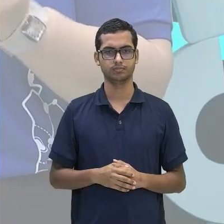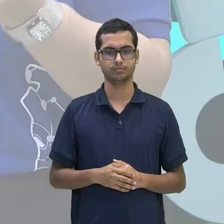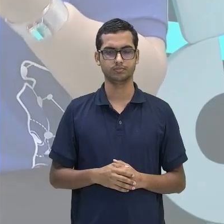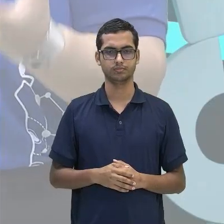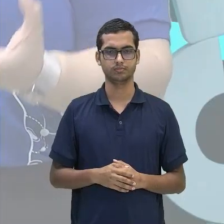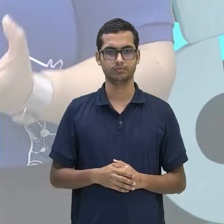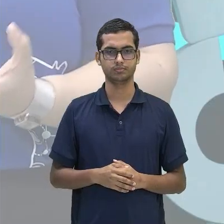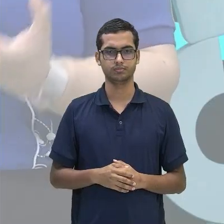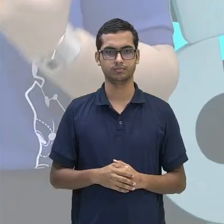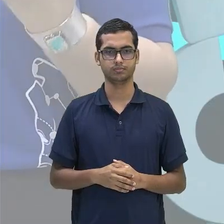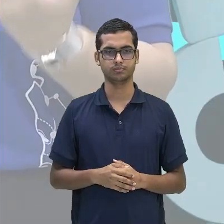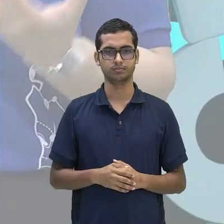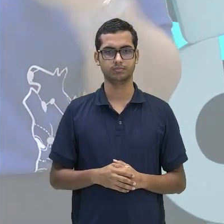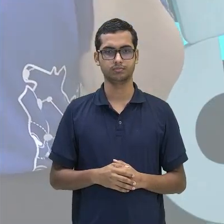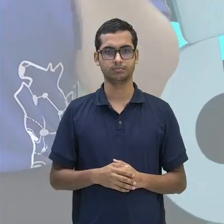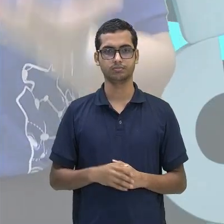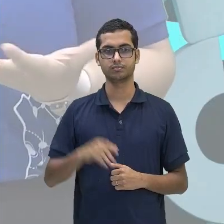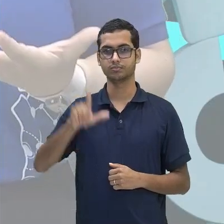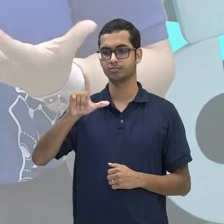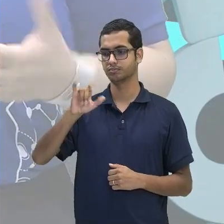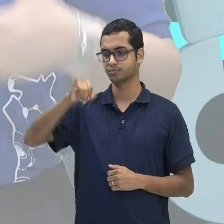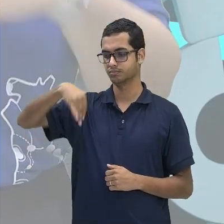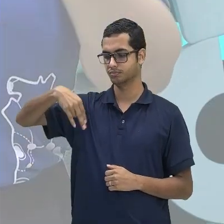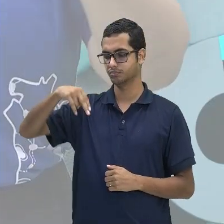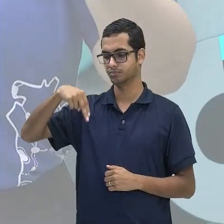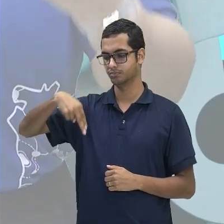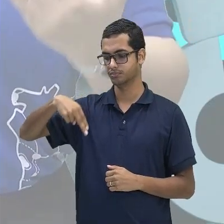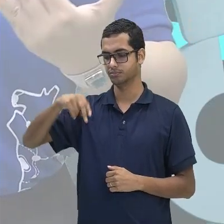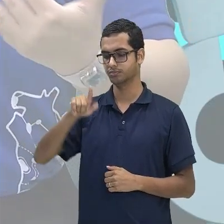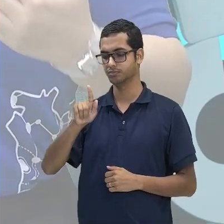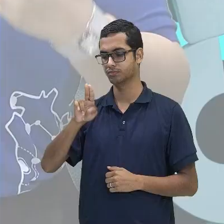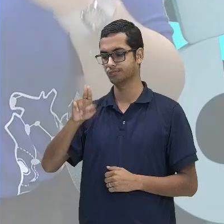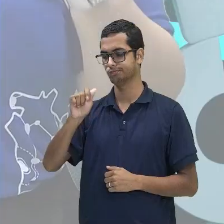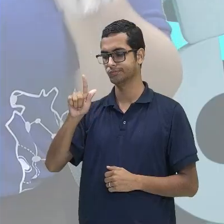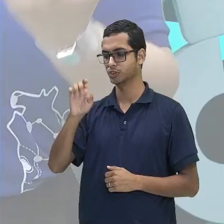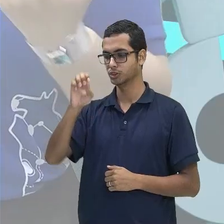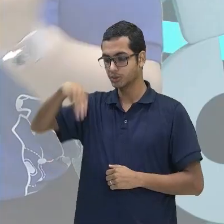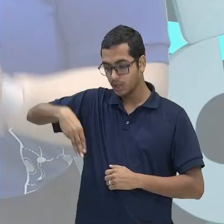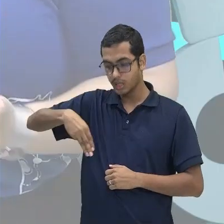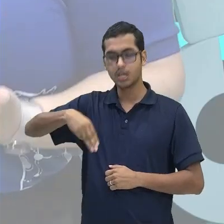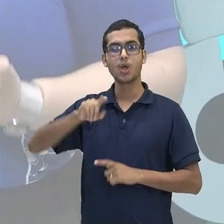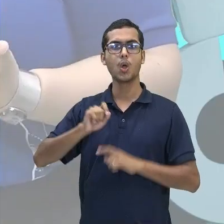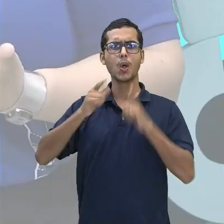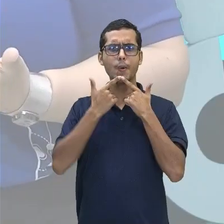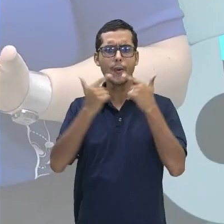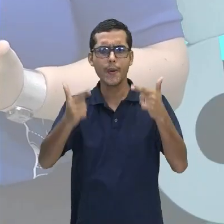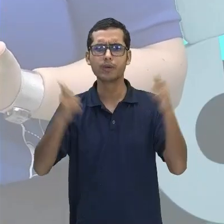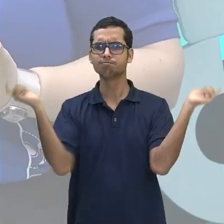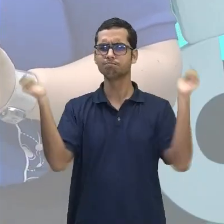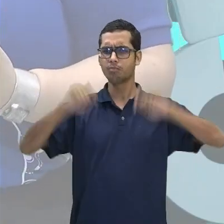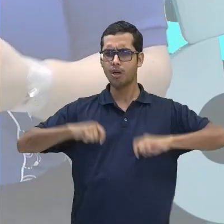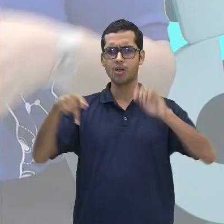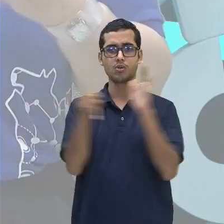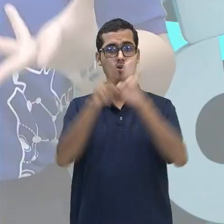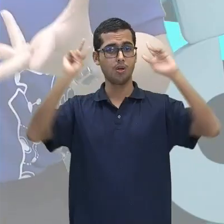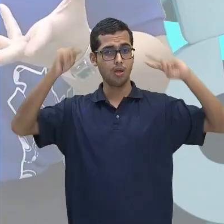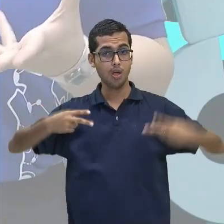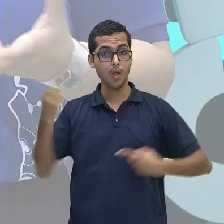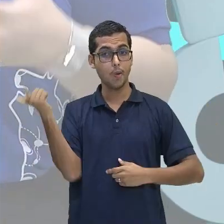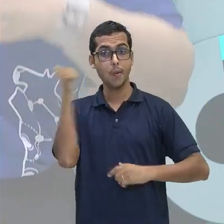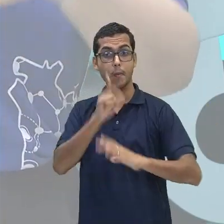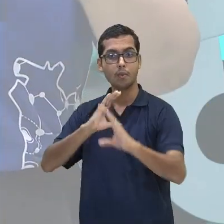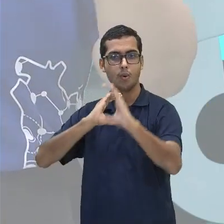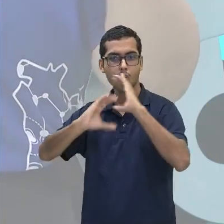a linguagem também como a capacidade que o ser humano tem de criar esses modos de estabelecer comunicação. Então,